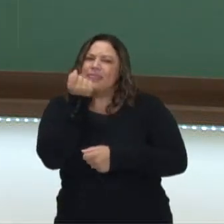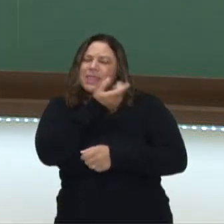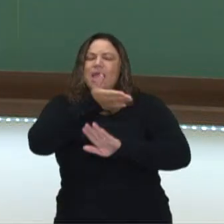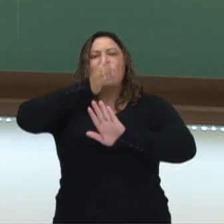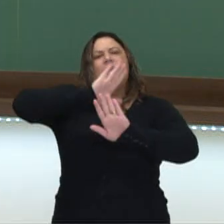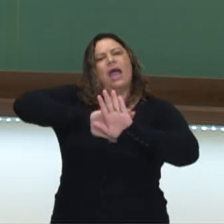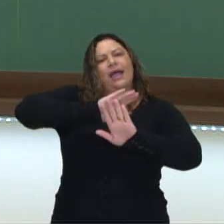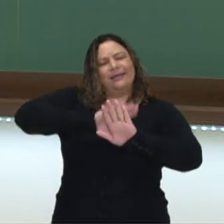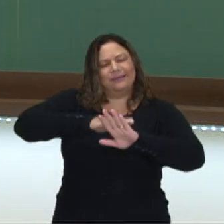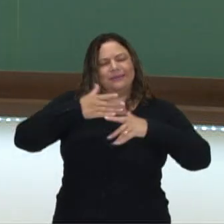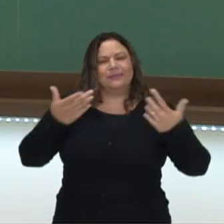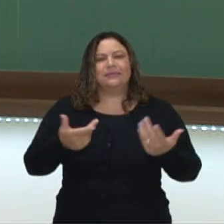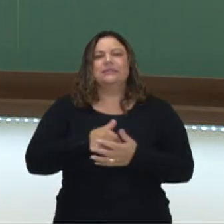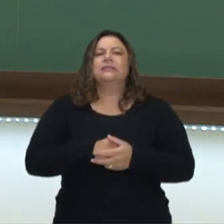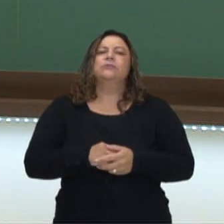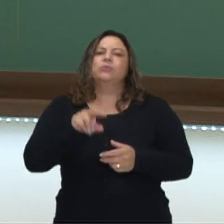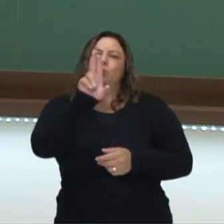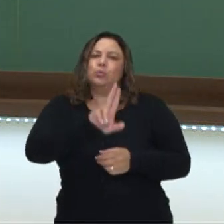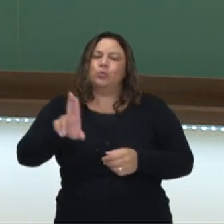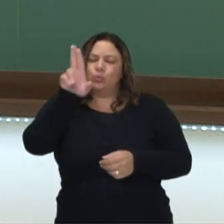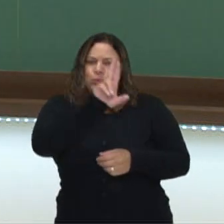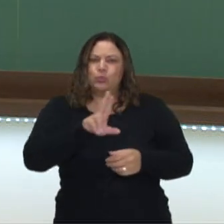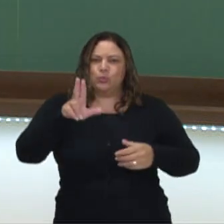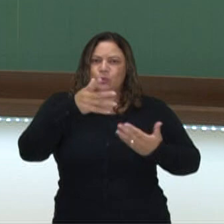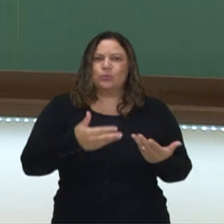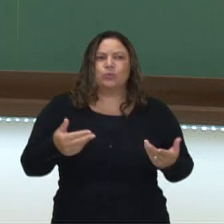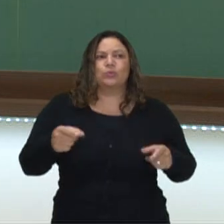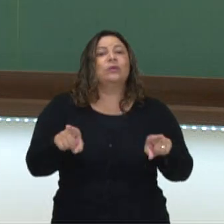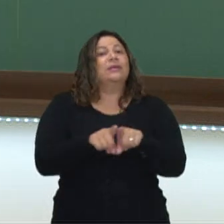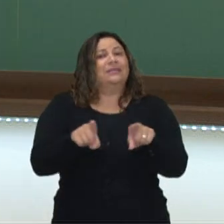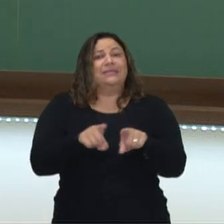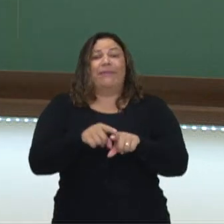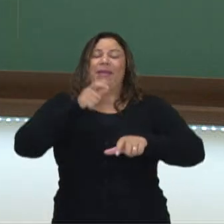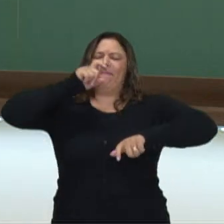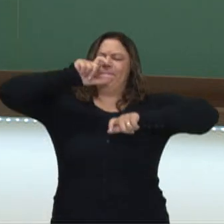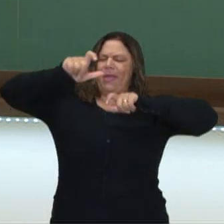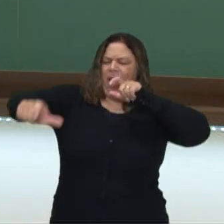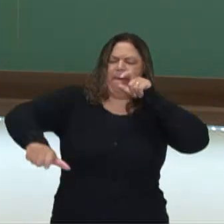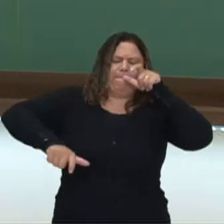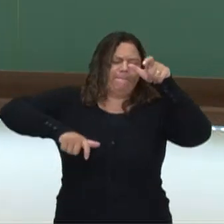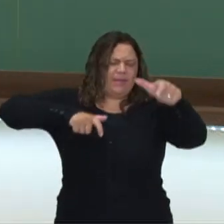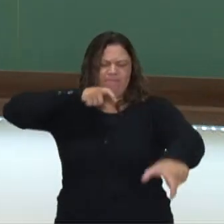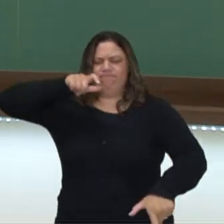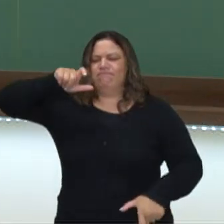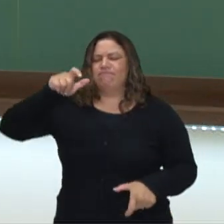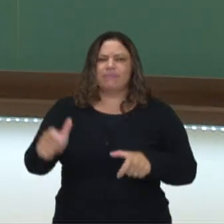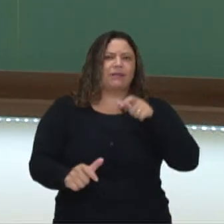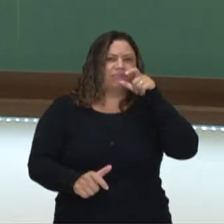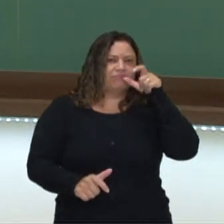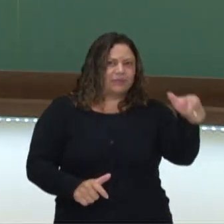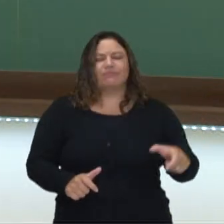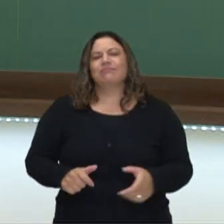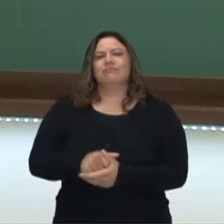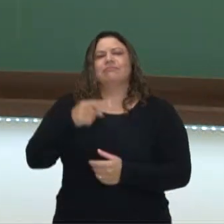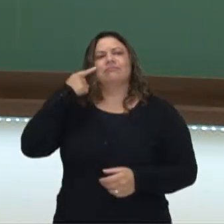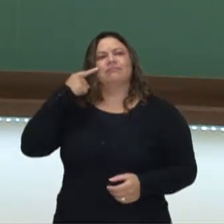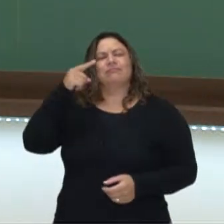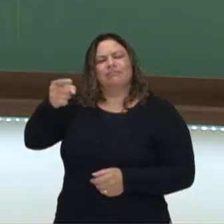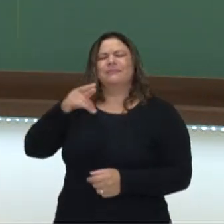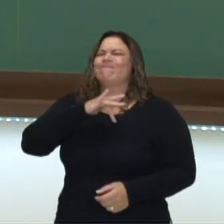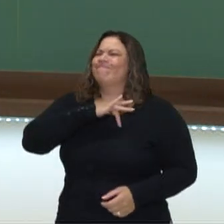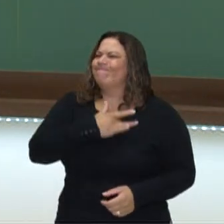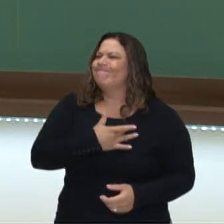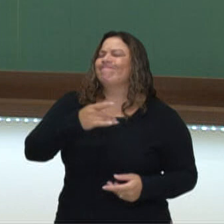pelo tom, pelo uso da língua, às vezes até desbocado, né? Observem o uso da palavra enfezado e